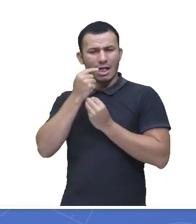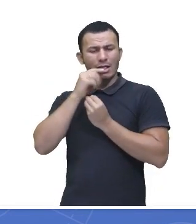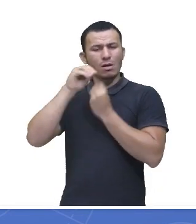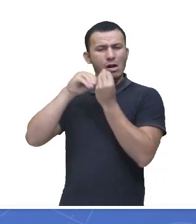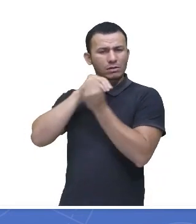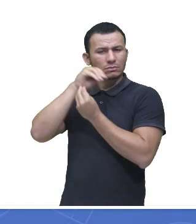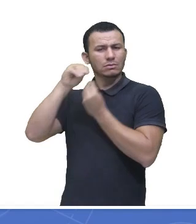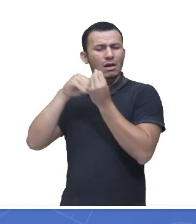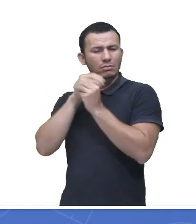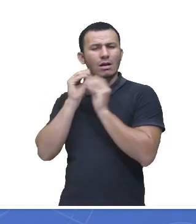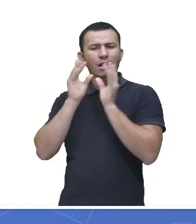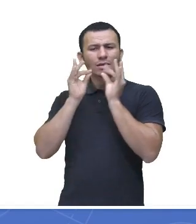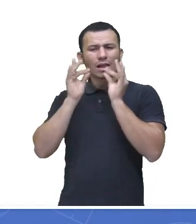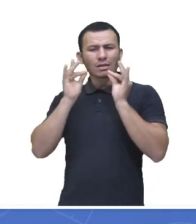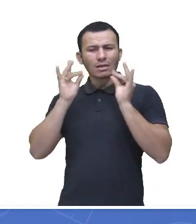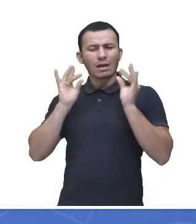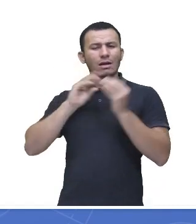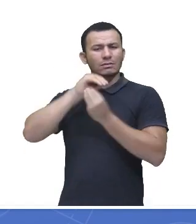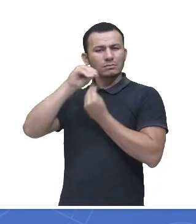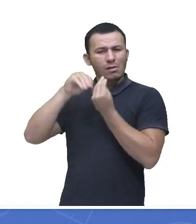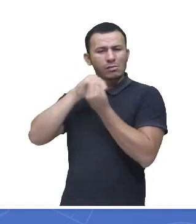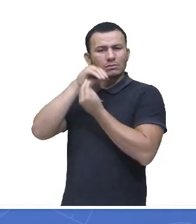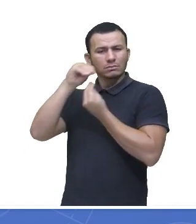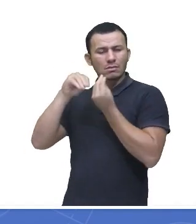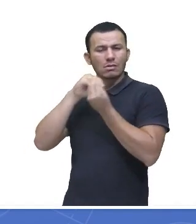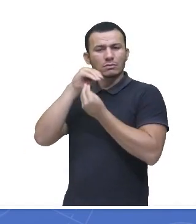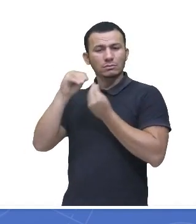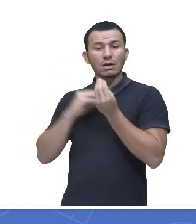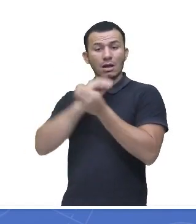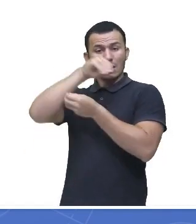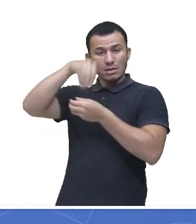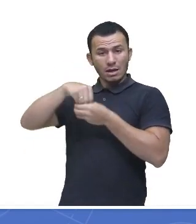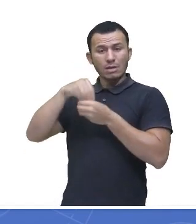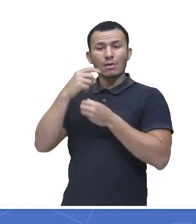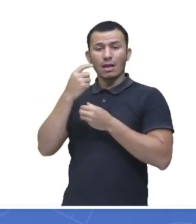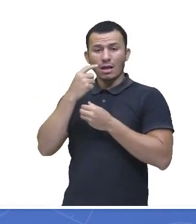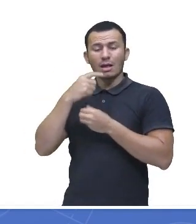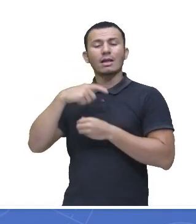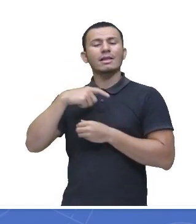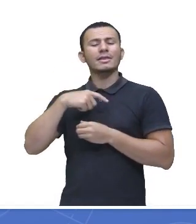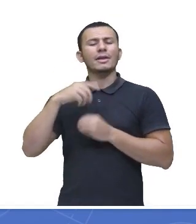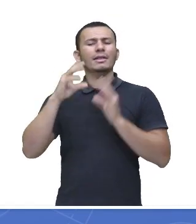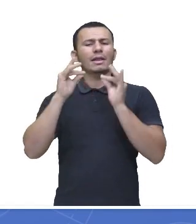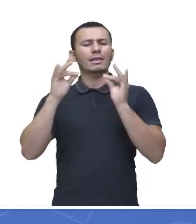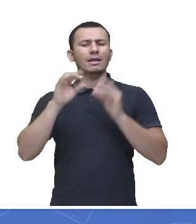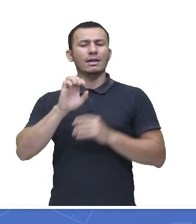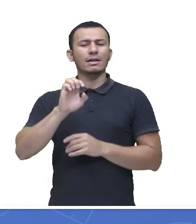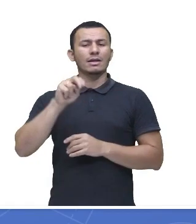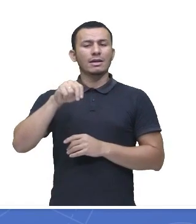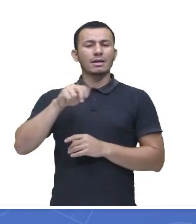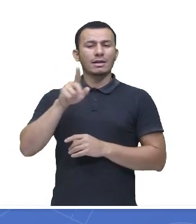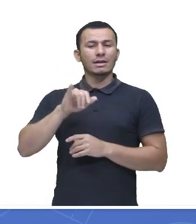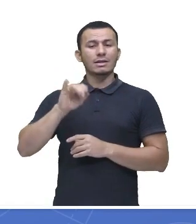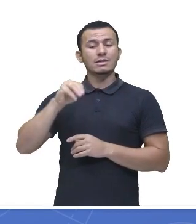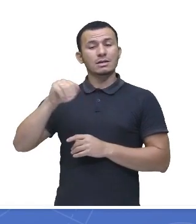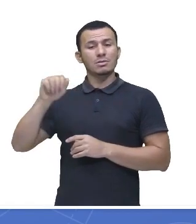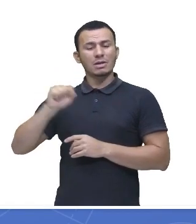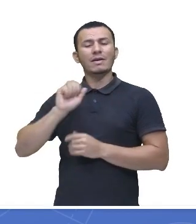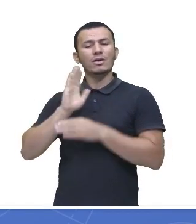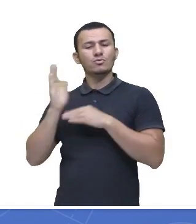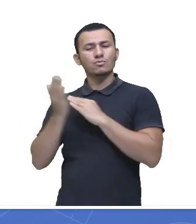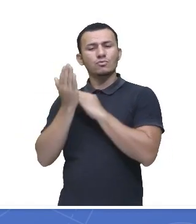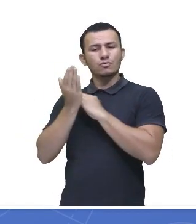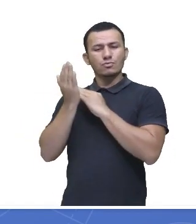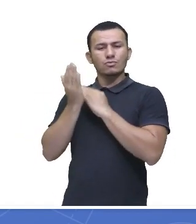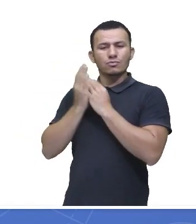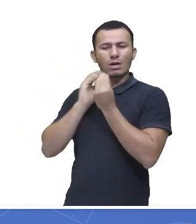tenho a saliva. A saliva, ela contém enzimas. Essas enzimas vão ajudar a digerir ali